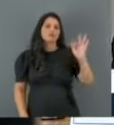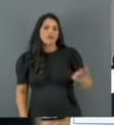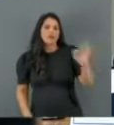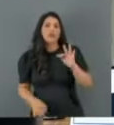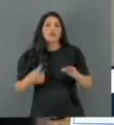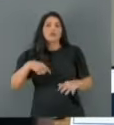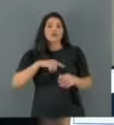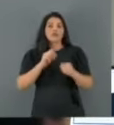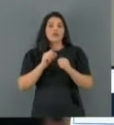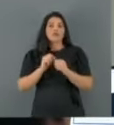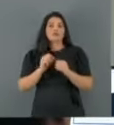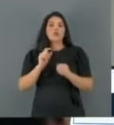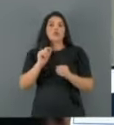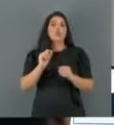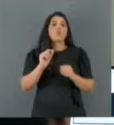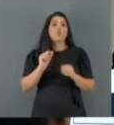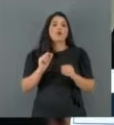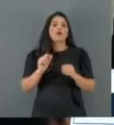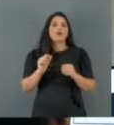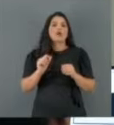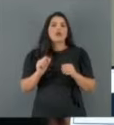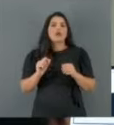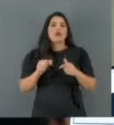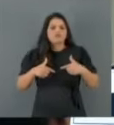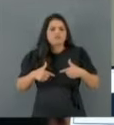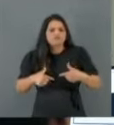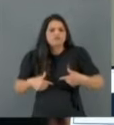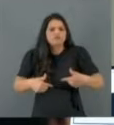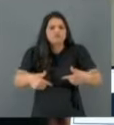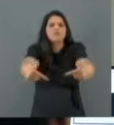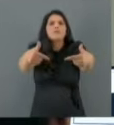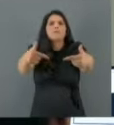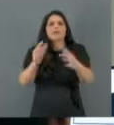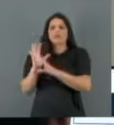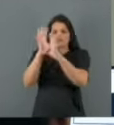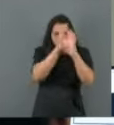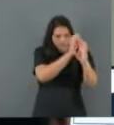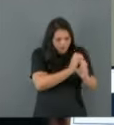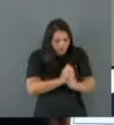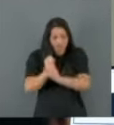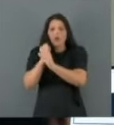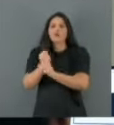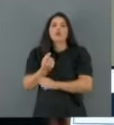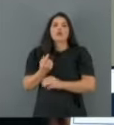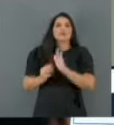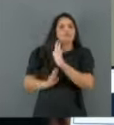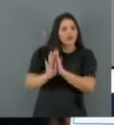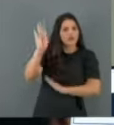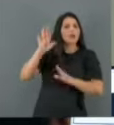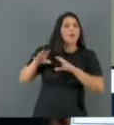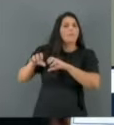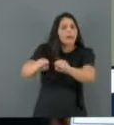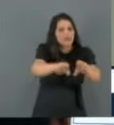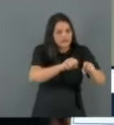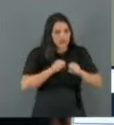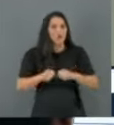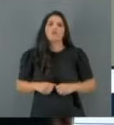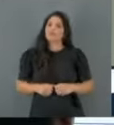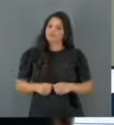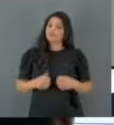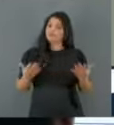nós fizemos uma exposição pública do quanto nós avançamos, e esses números estão à disposição das polícias.